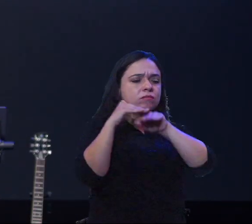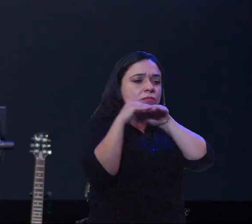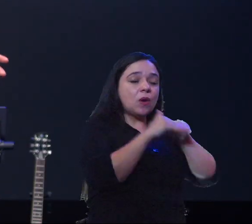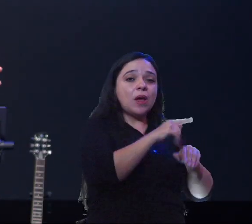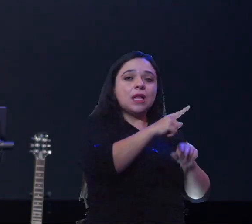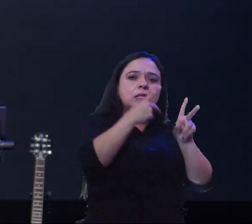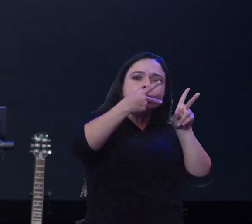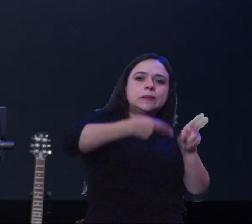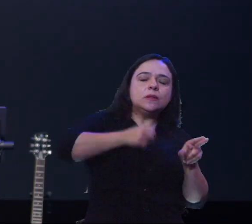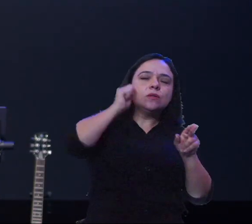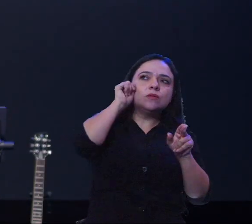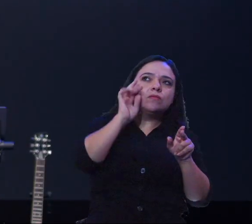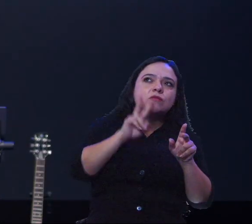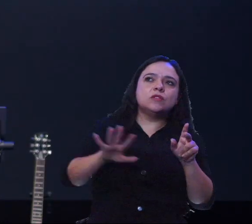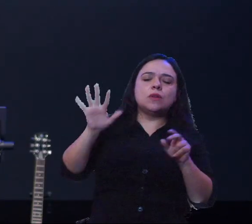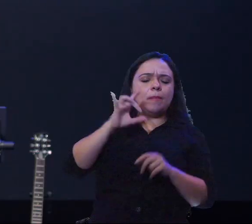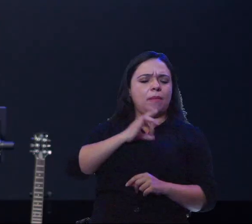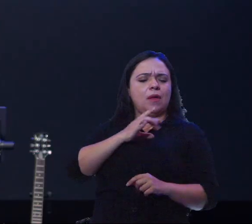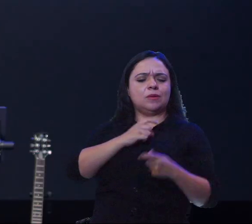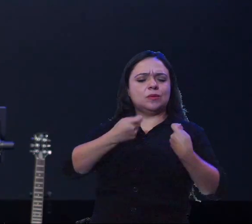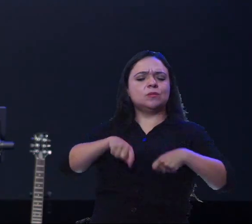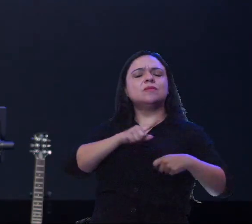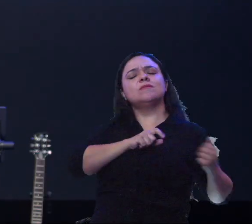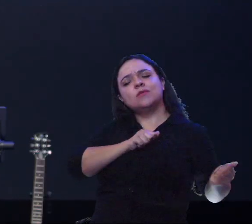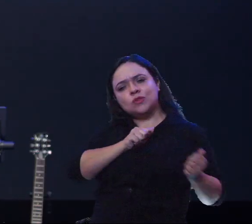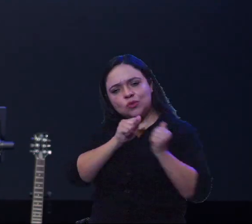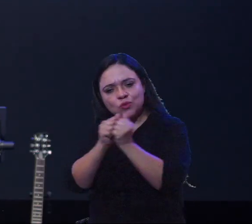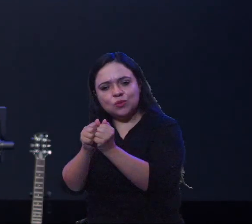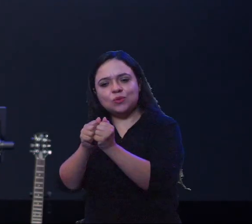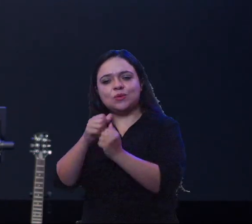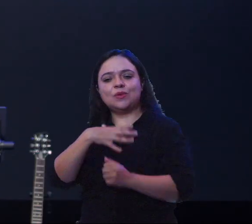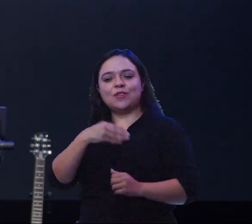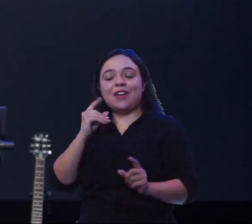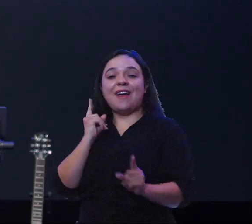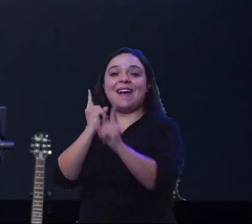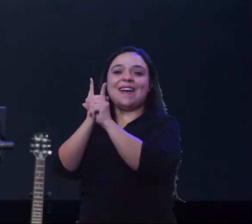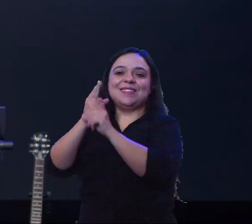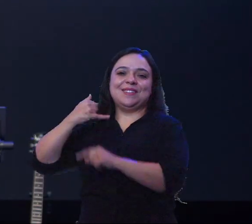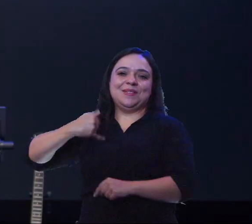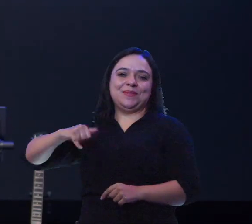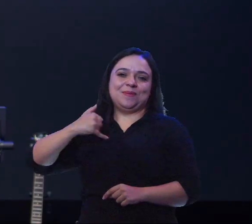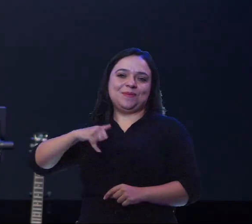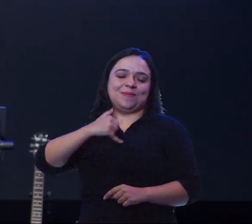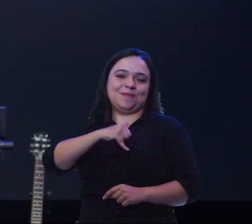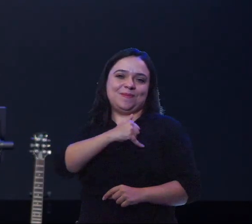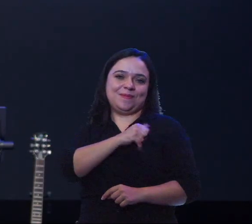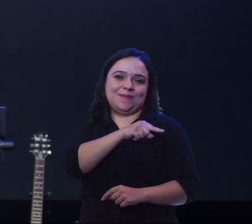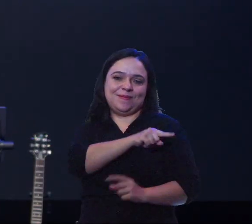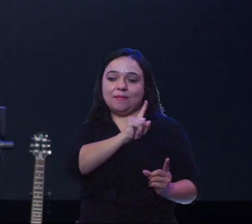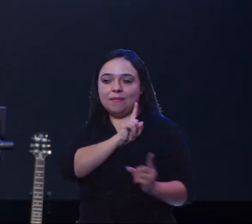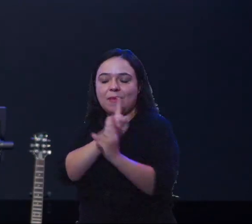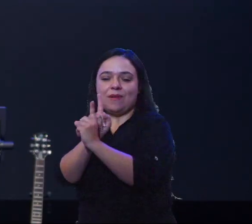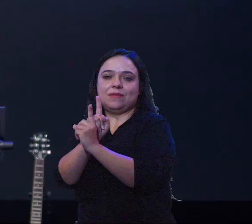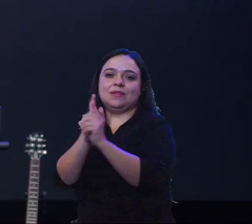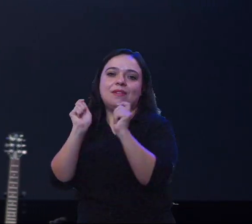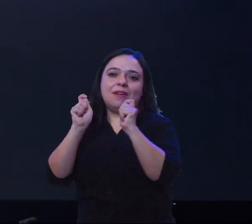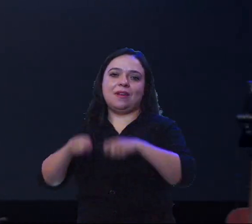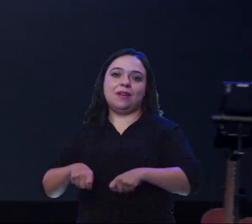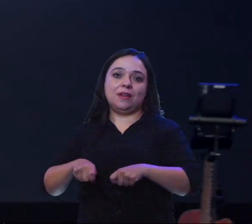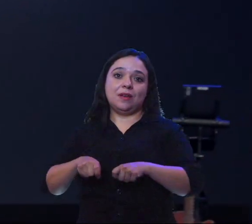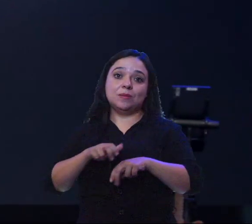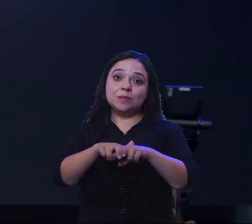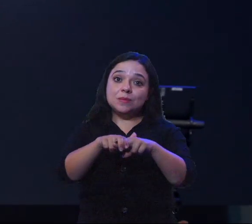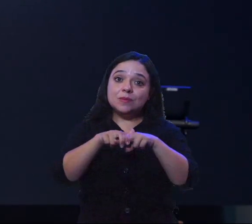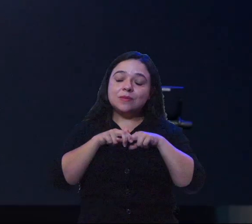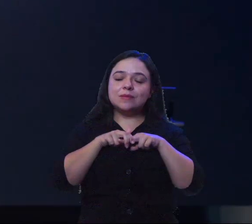deveria acompanhar os seus filhos, porque sim, iria poder encontrar o seu próprio filho. E sabem, o problema com